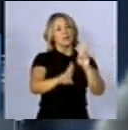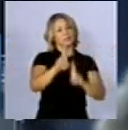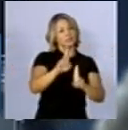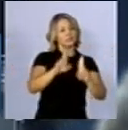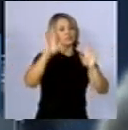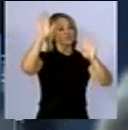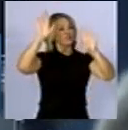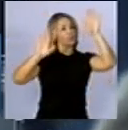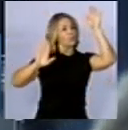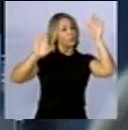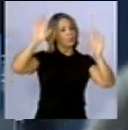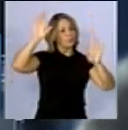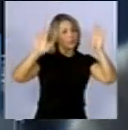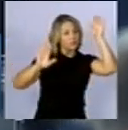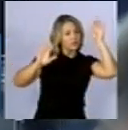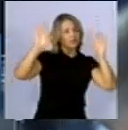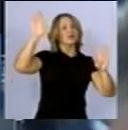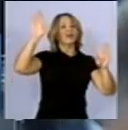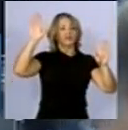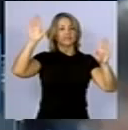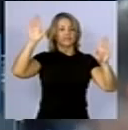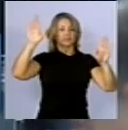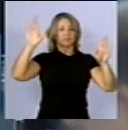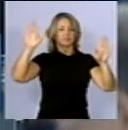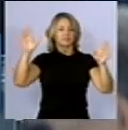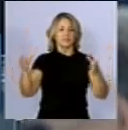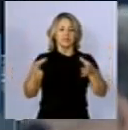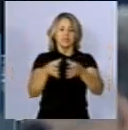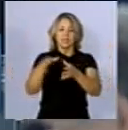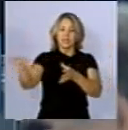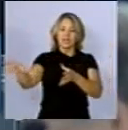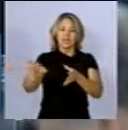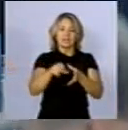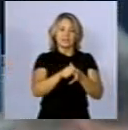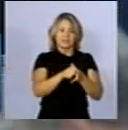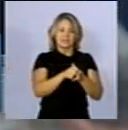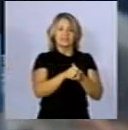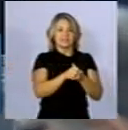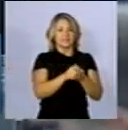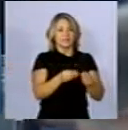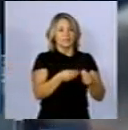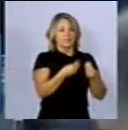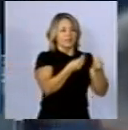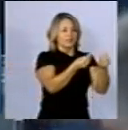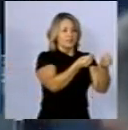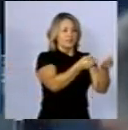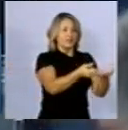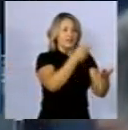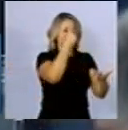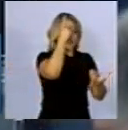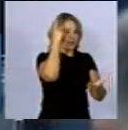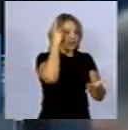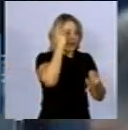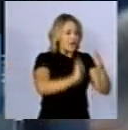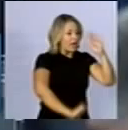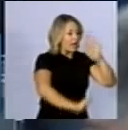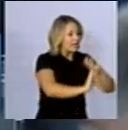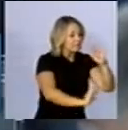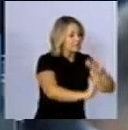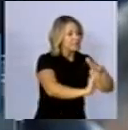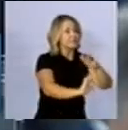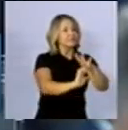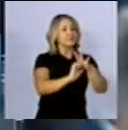leilão, né, onde a concessão é é dada a quem fizer aquela